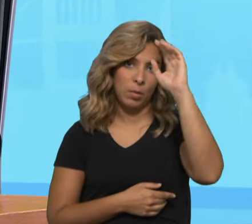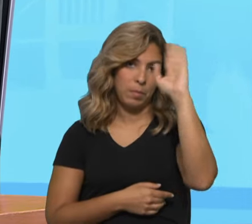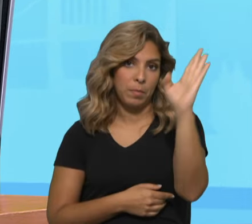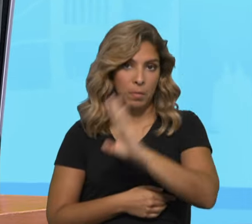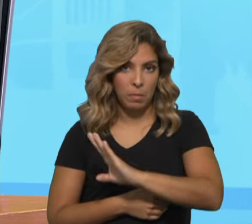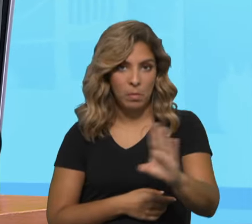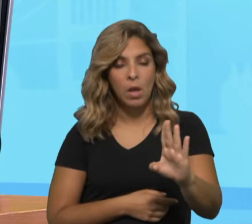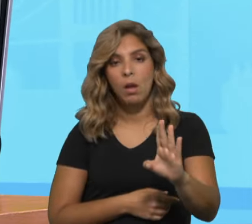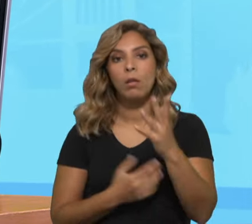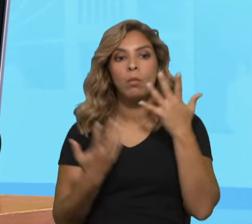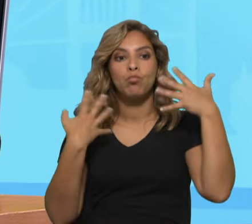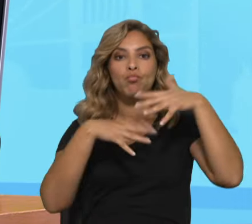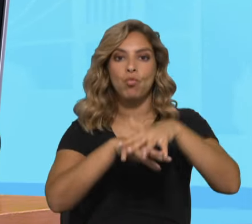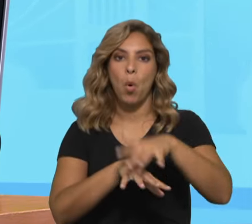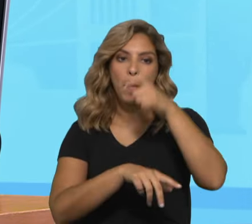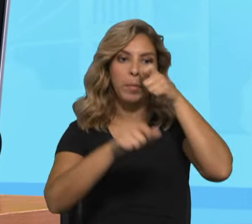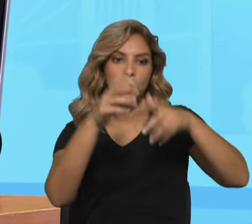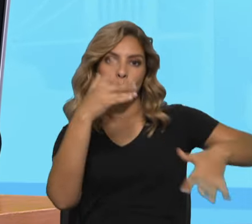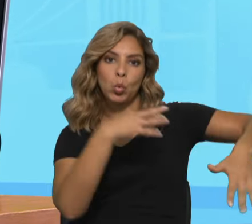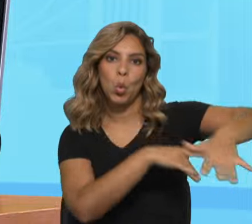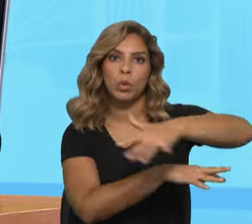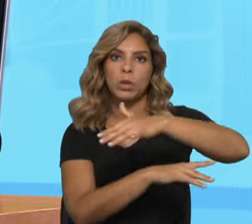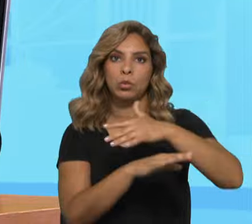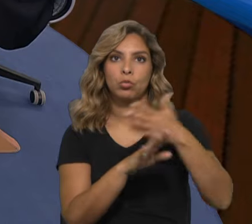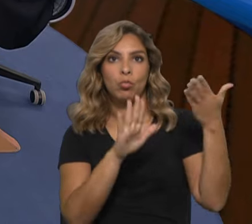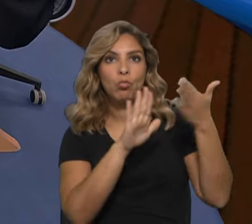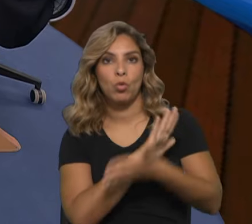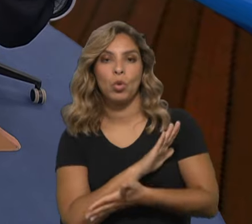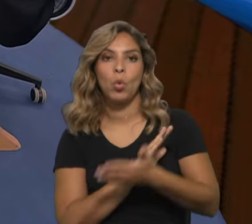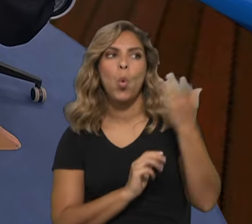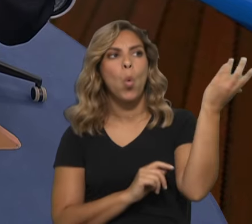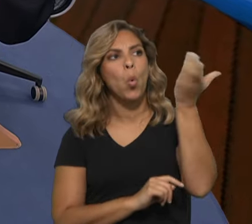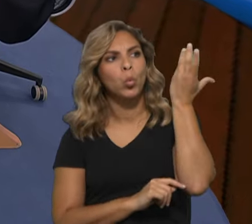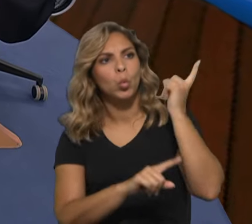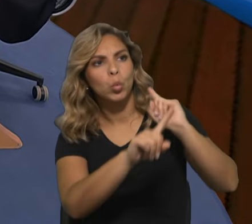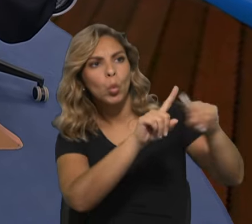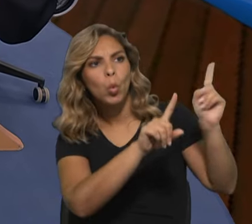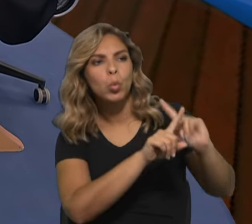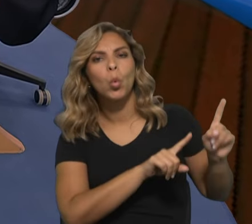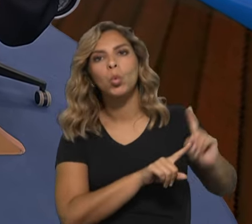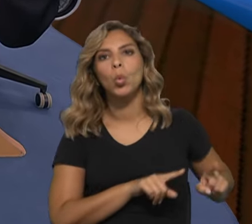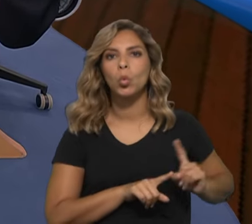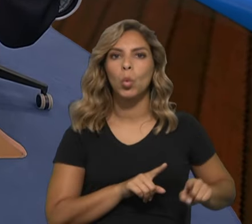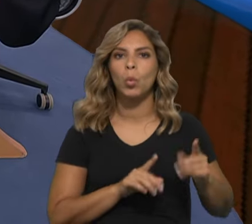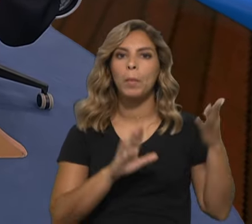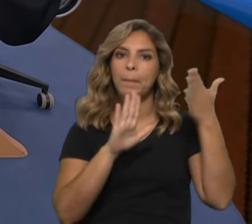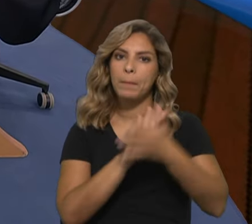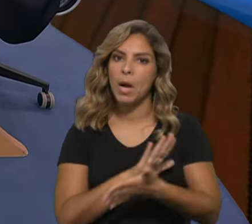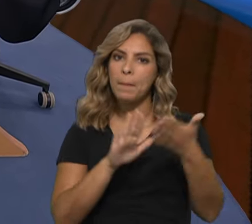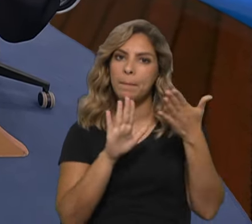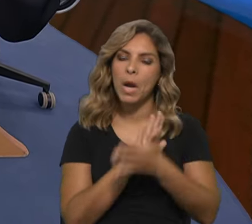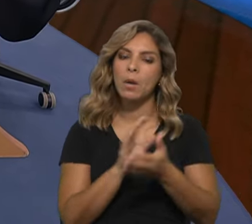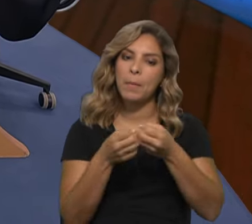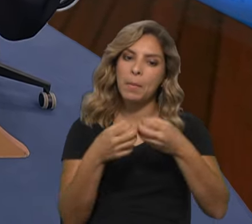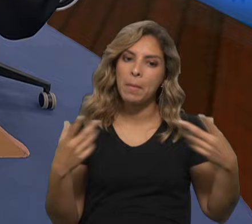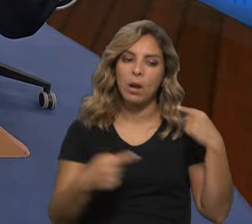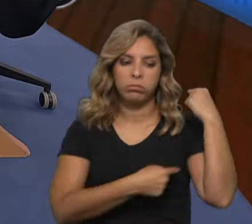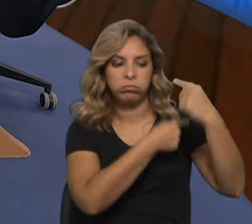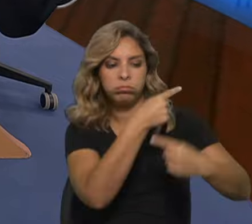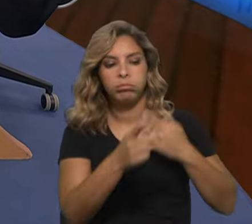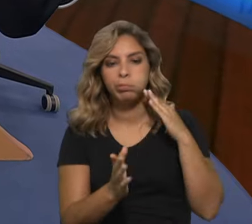a integração desta gente que aparece de culturas diferentes, até de tradições religiosas